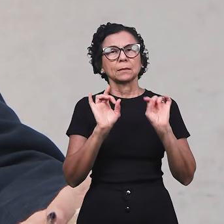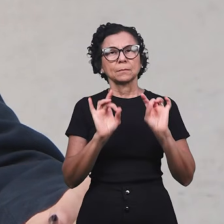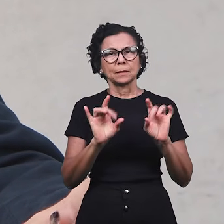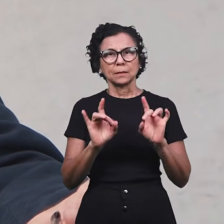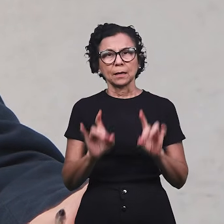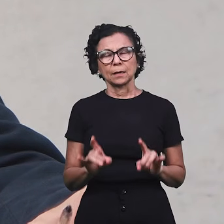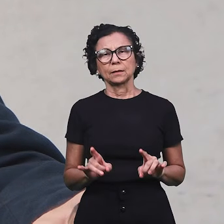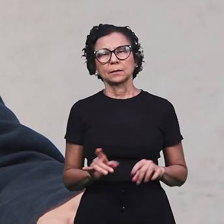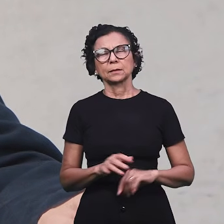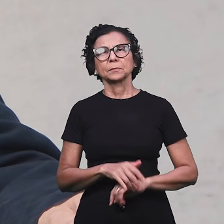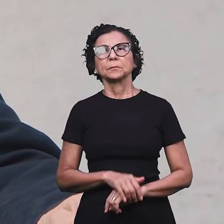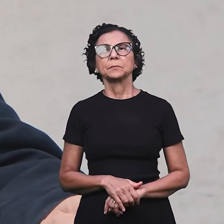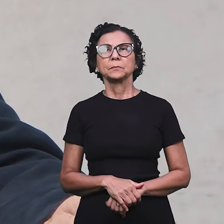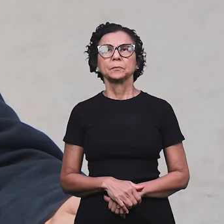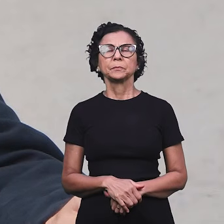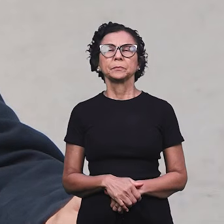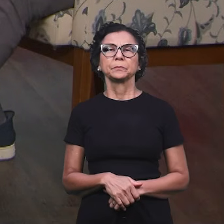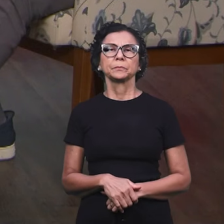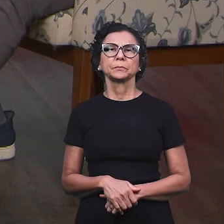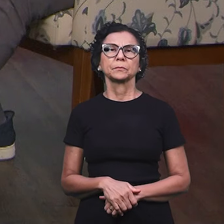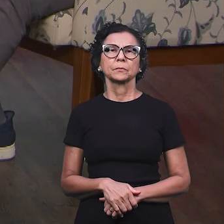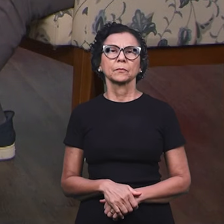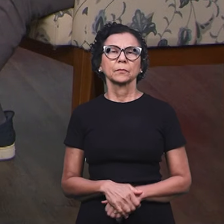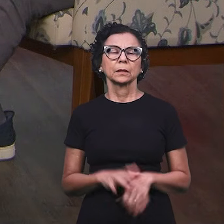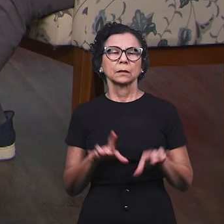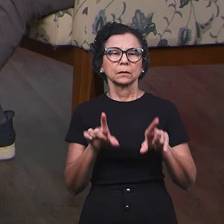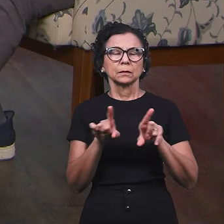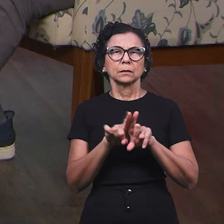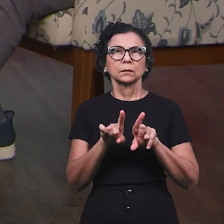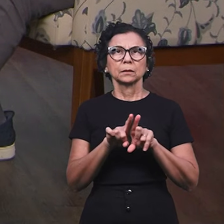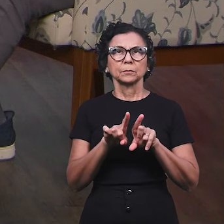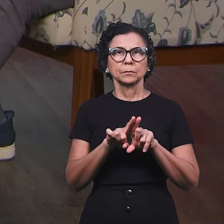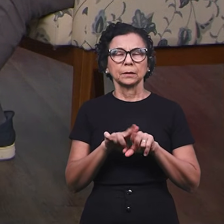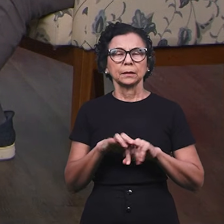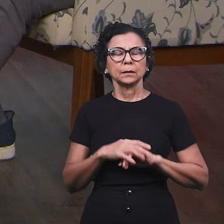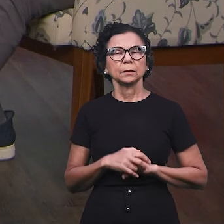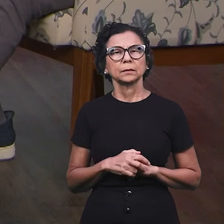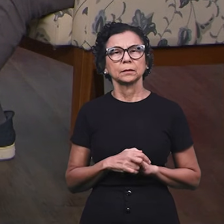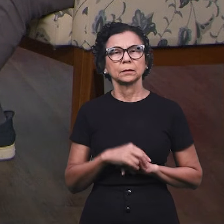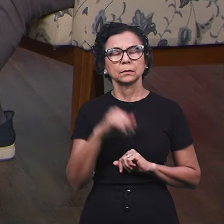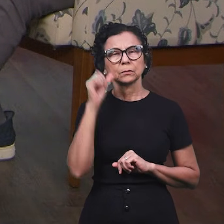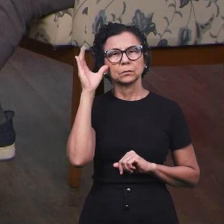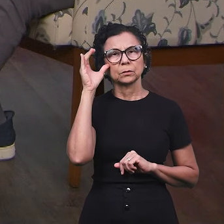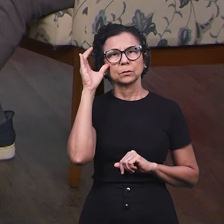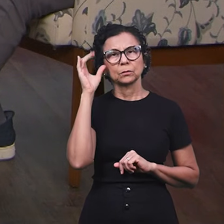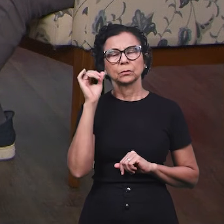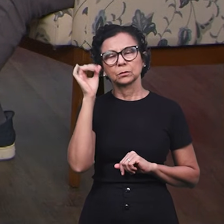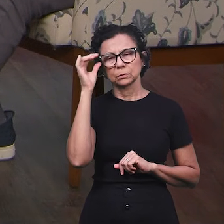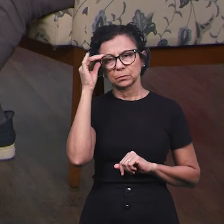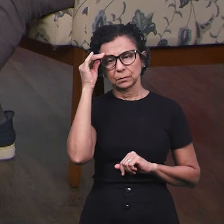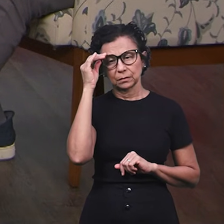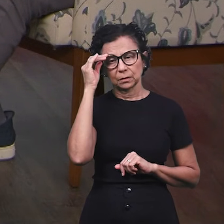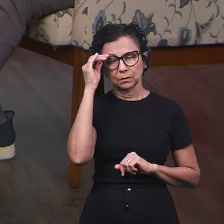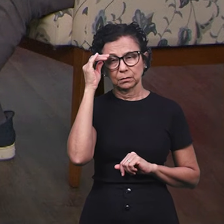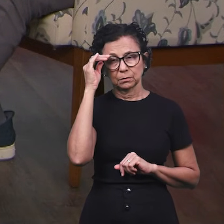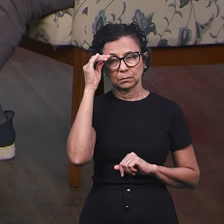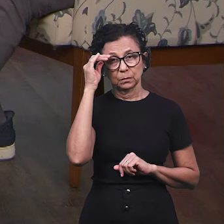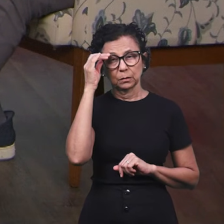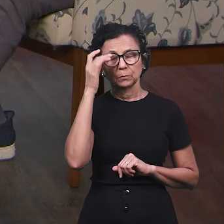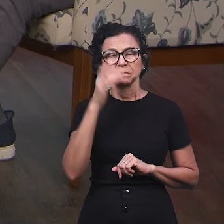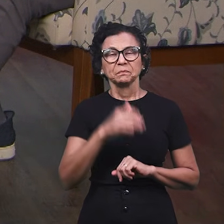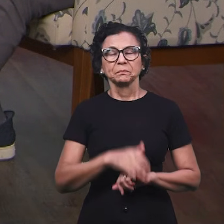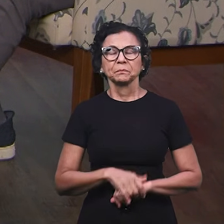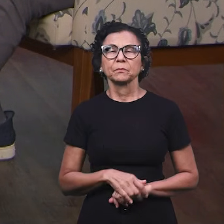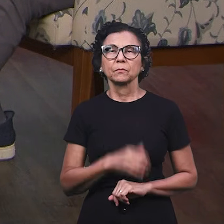era qualquer elemento. E há um ponto que Salomão fez que é extraordinário,